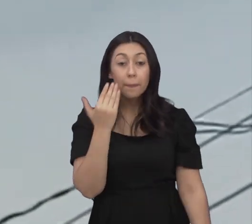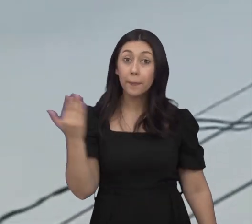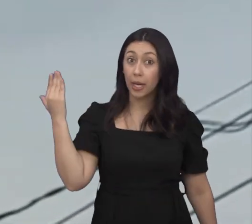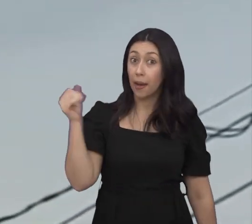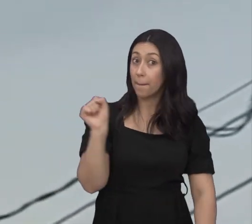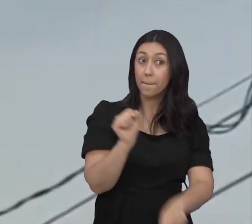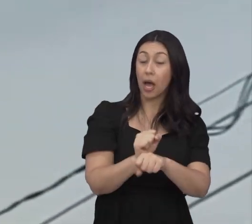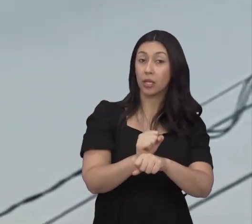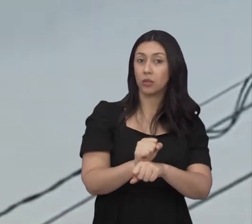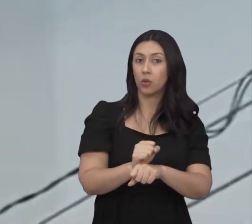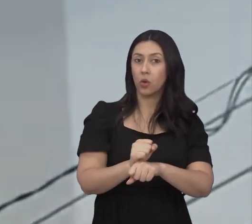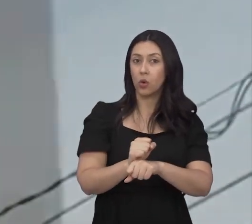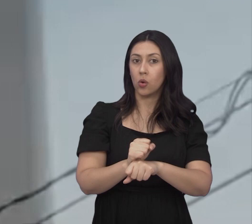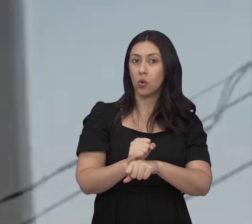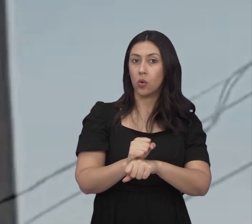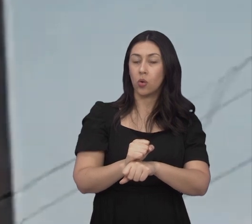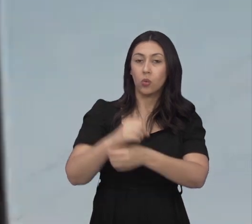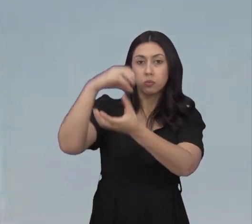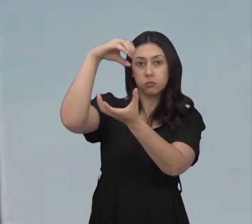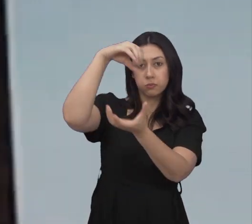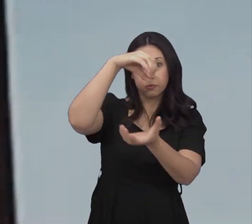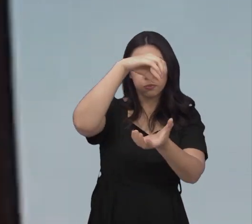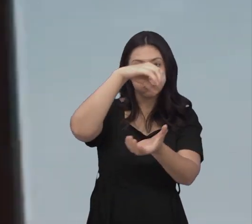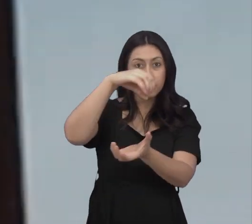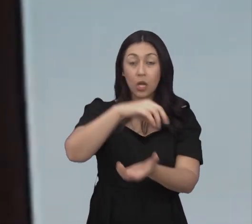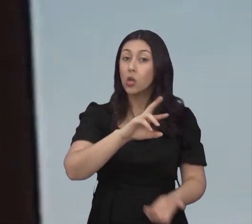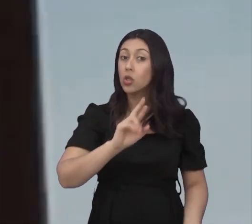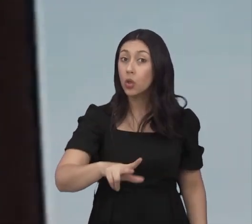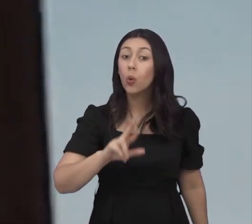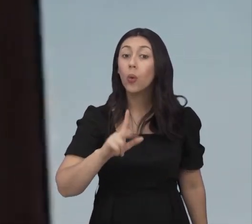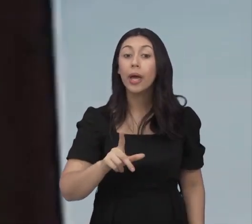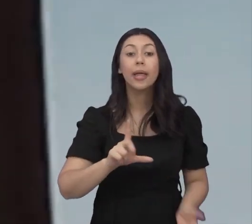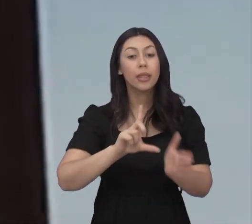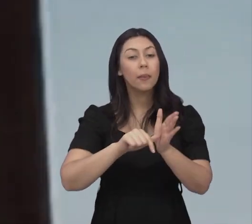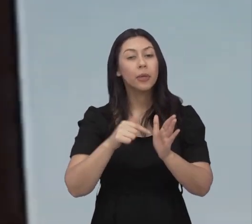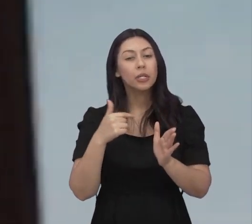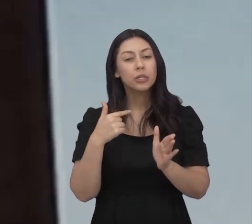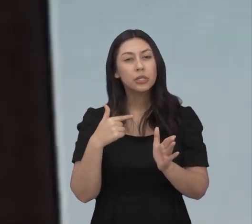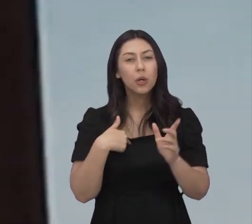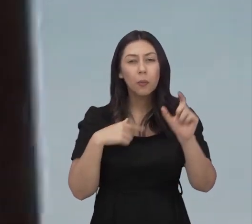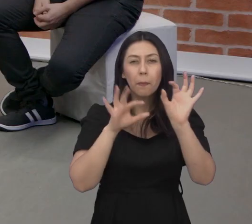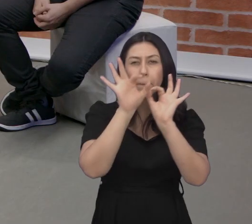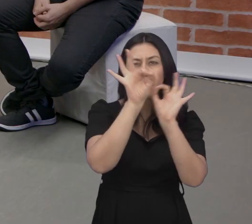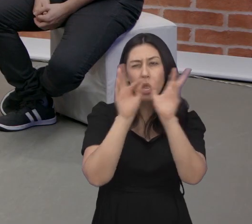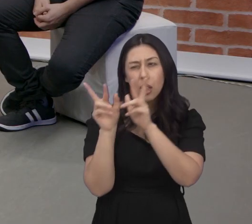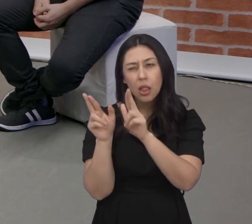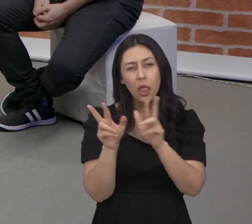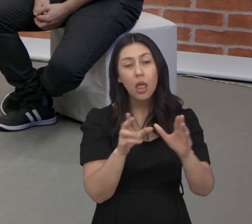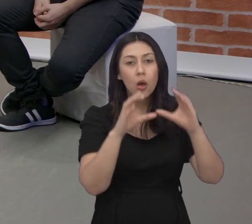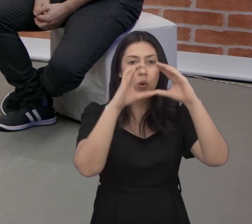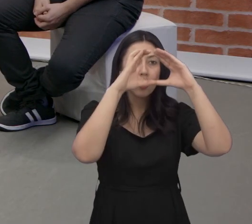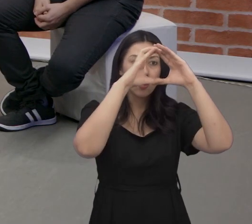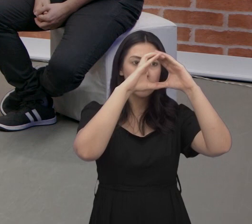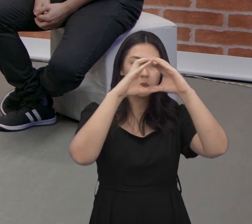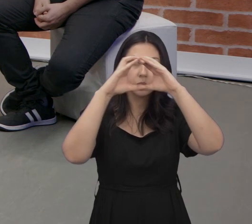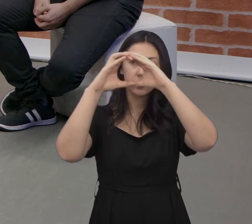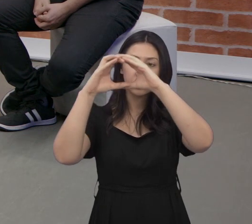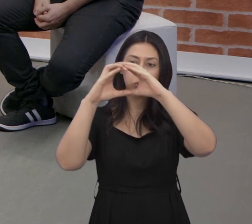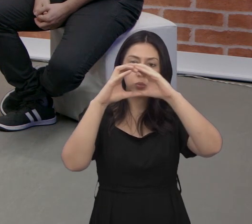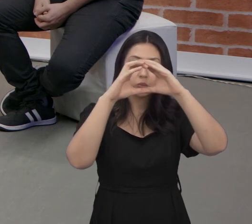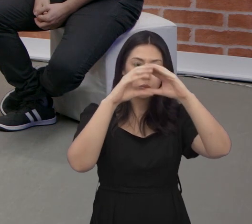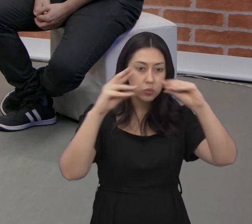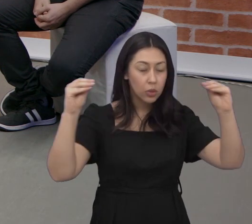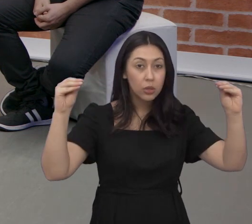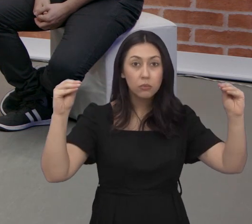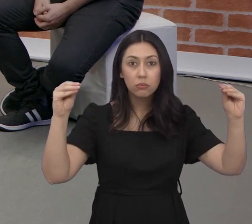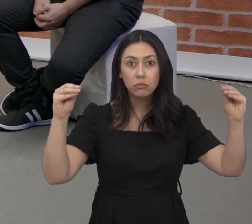aí tá parado, é uma esfera, não é balão, nada, que eu até utilizo filtros depois, que dá pra ver que é uma esferinha mesmo, é um negócio redondo que ficou ali e eu vi ele